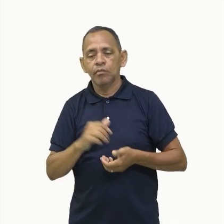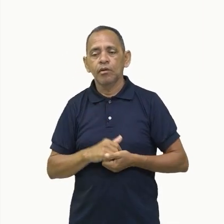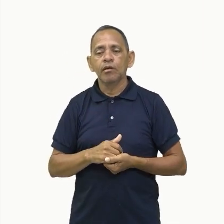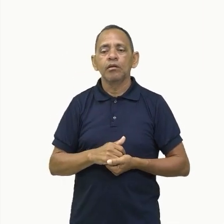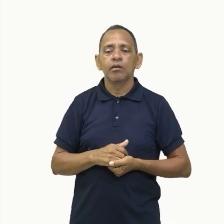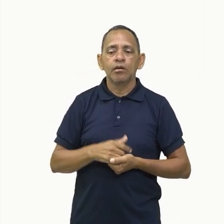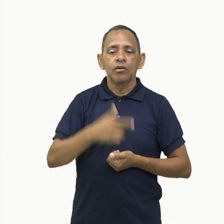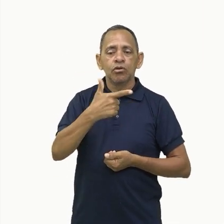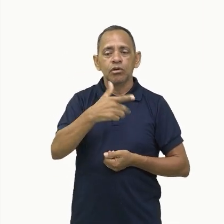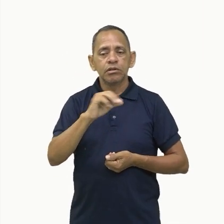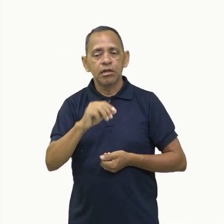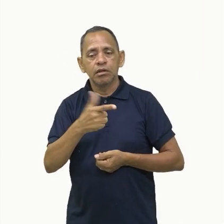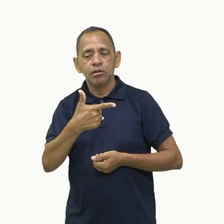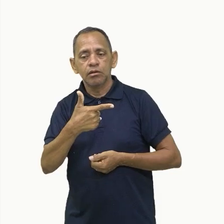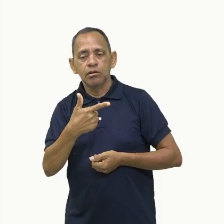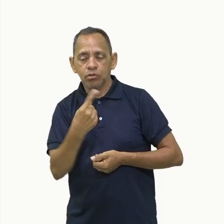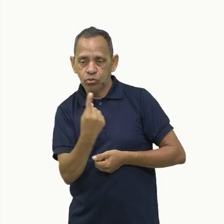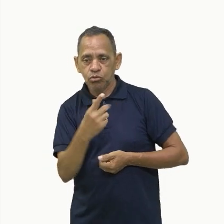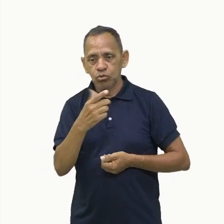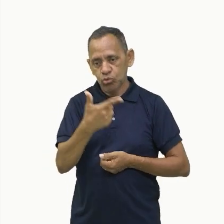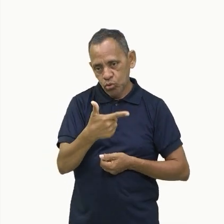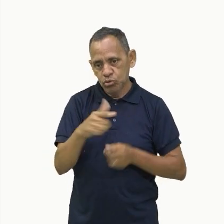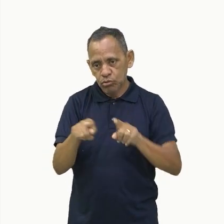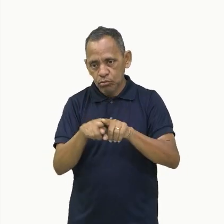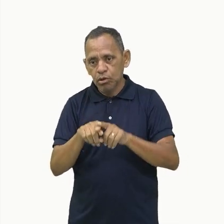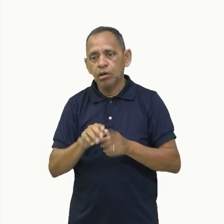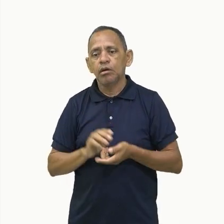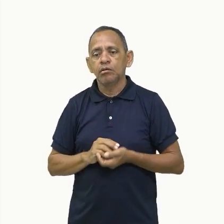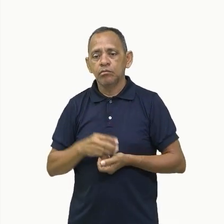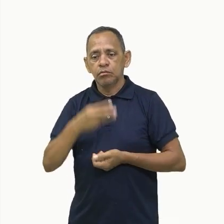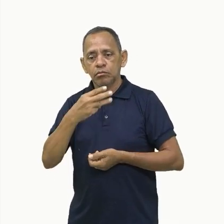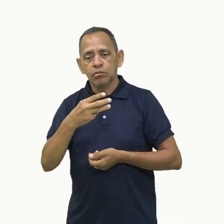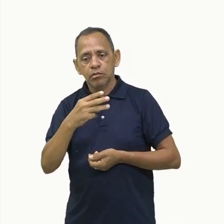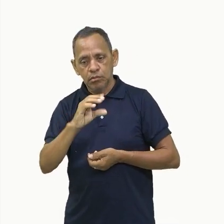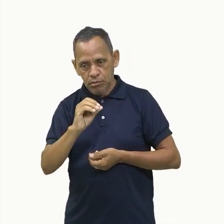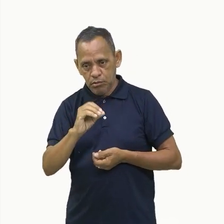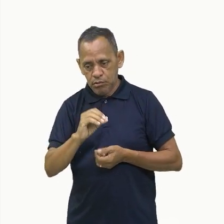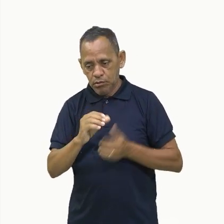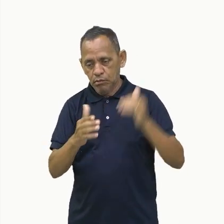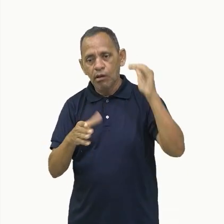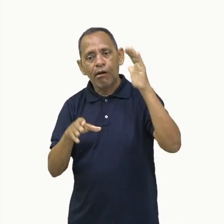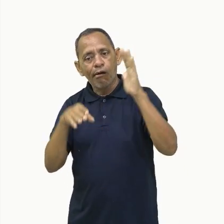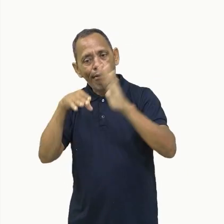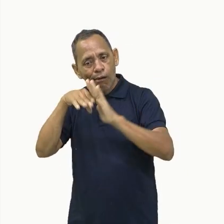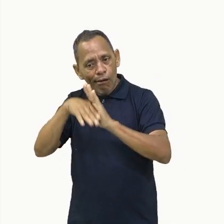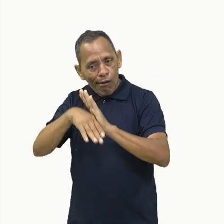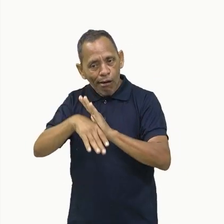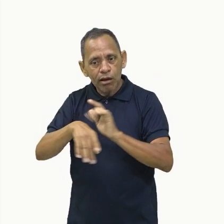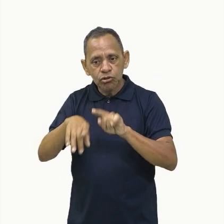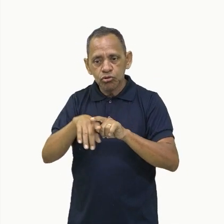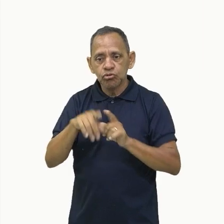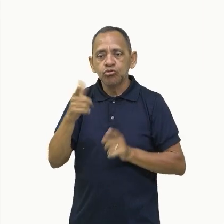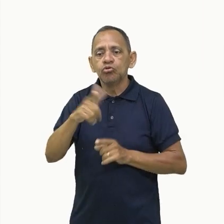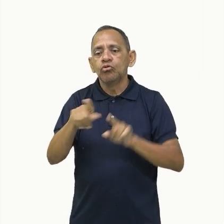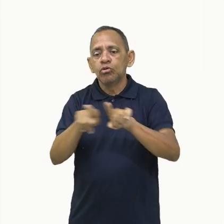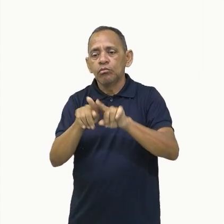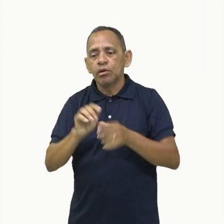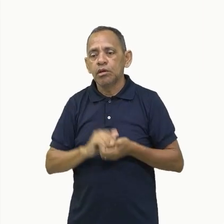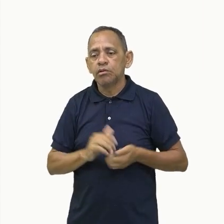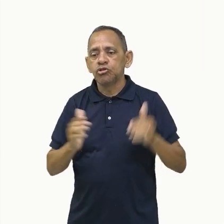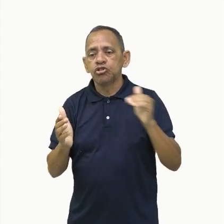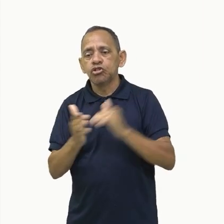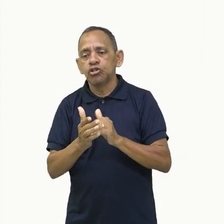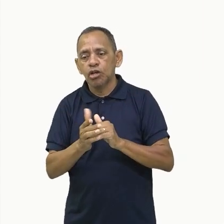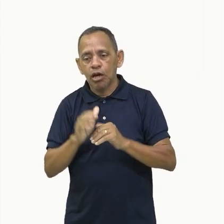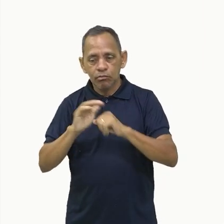que 30, volta a decair em 2013, vai aumentando novamente até chegar aí ao seu